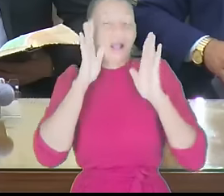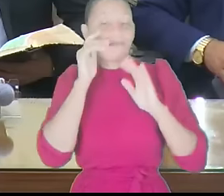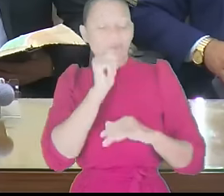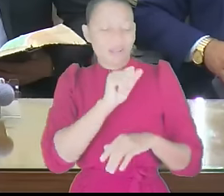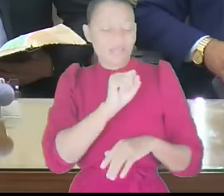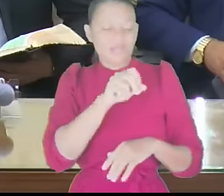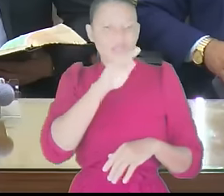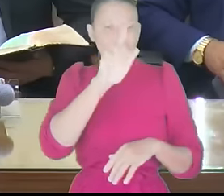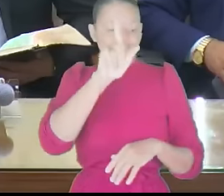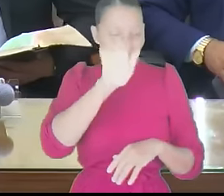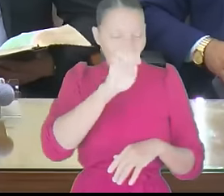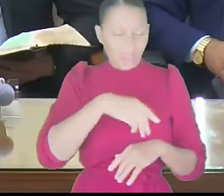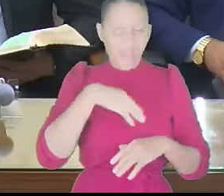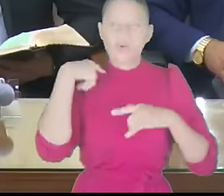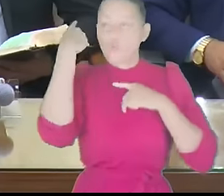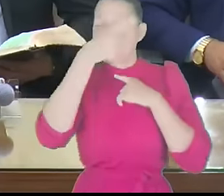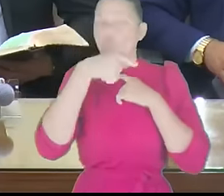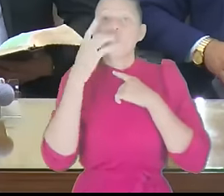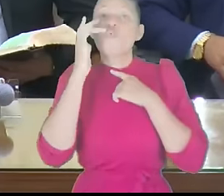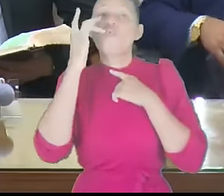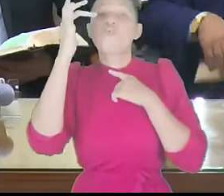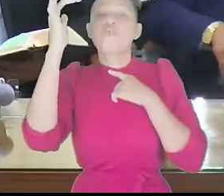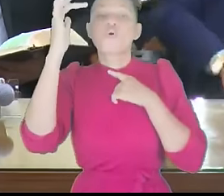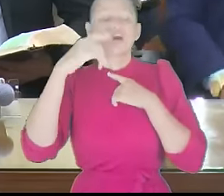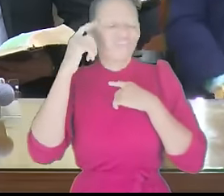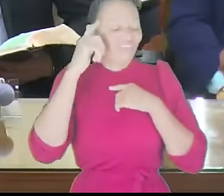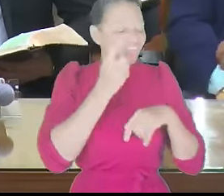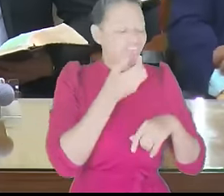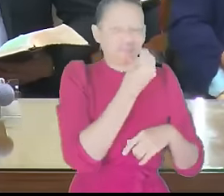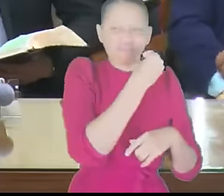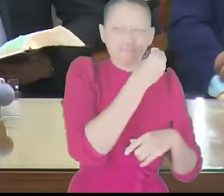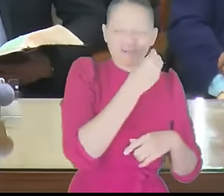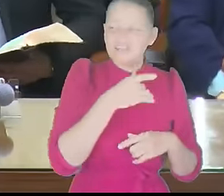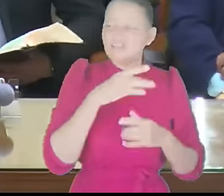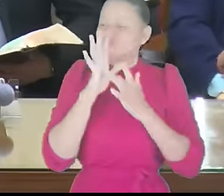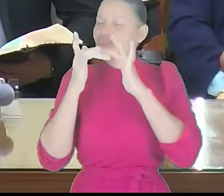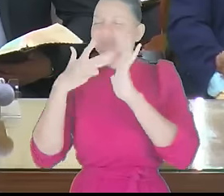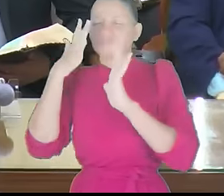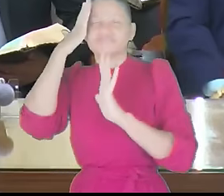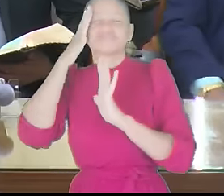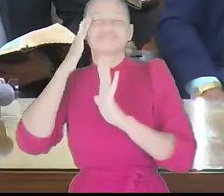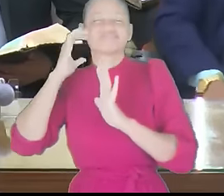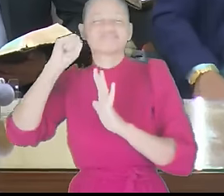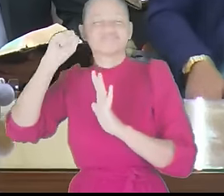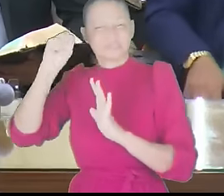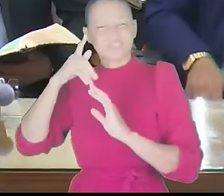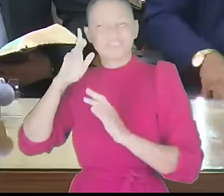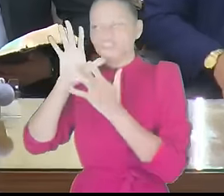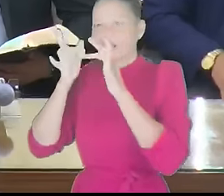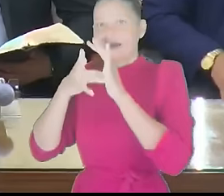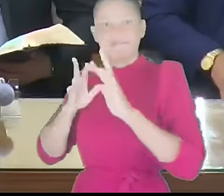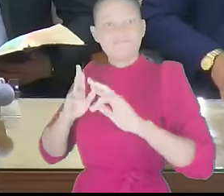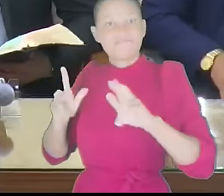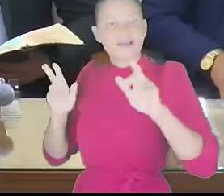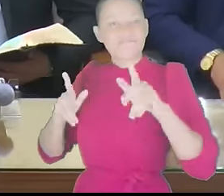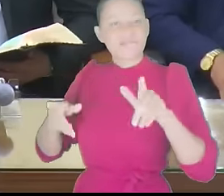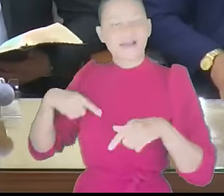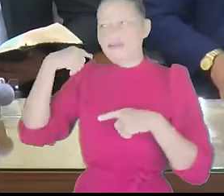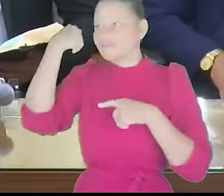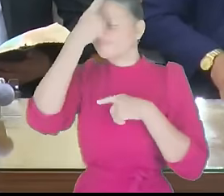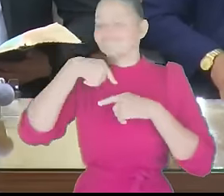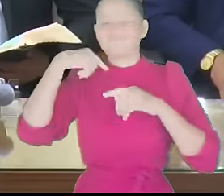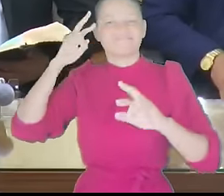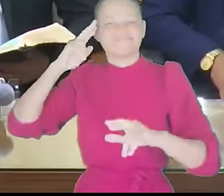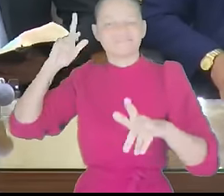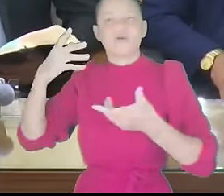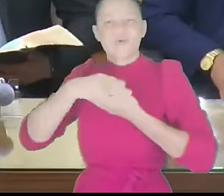de pote fraco. A de Jesus é cabeça de ouro. Jesus é sábio. Quem crê que Jesus é diferente da gente, que a cabeça dele é diferente da gente? Dê